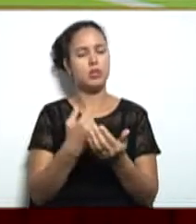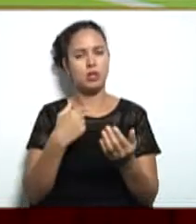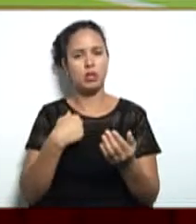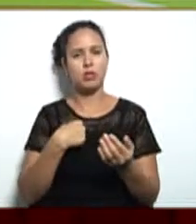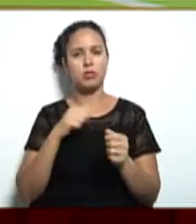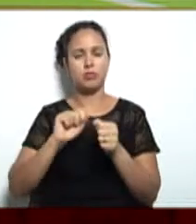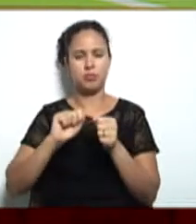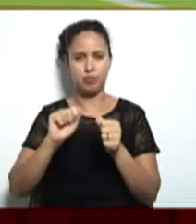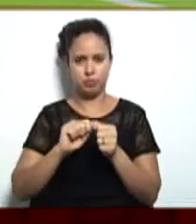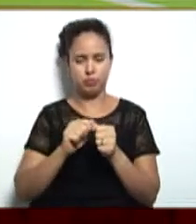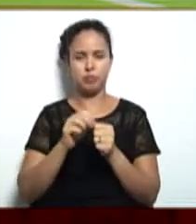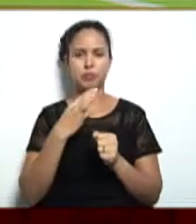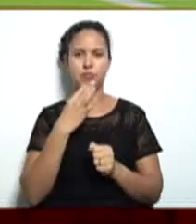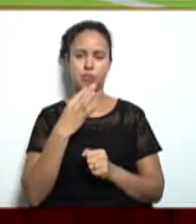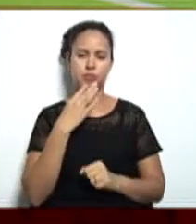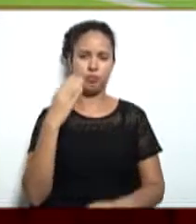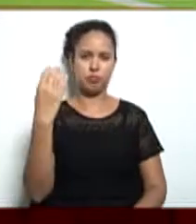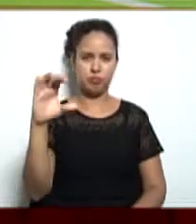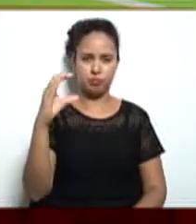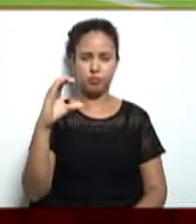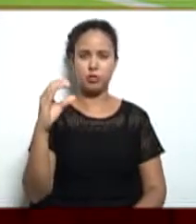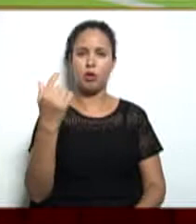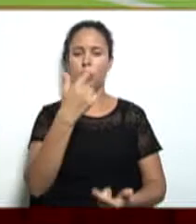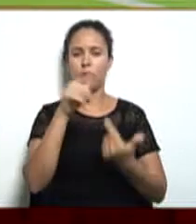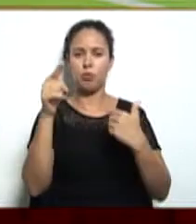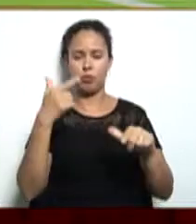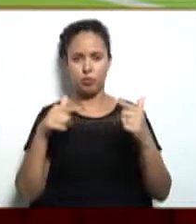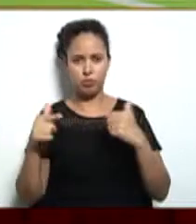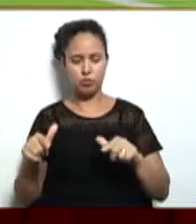conhecimento científico. Nas minhas outras